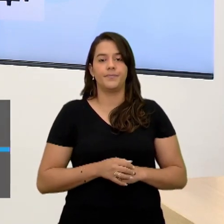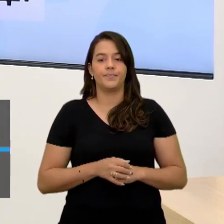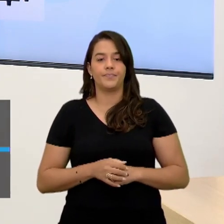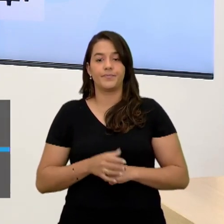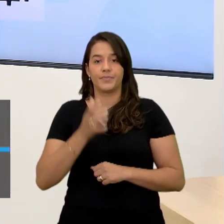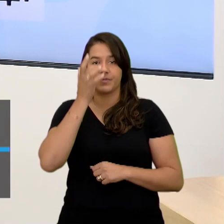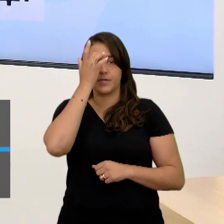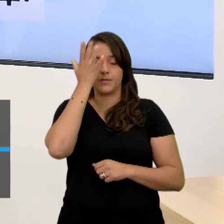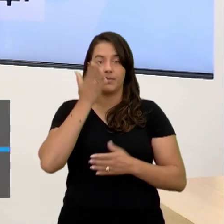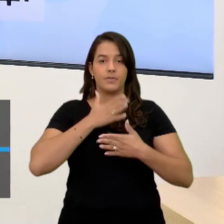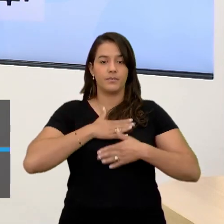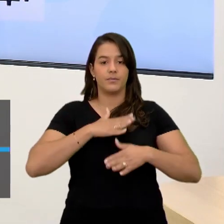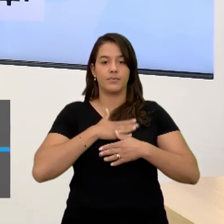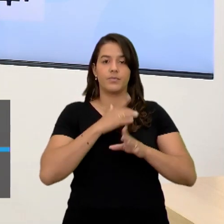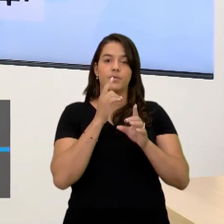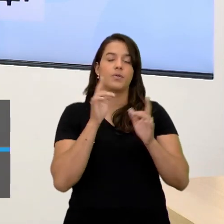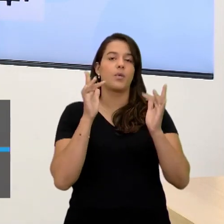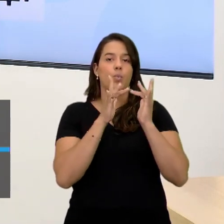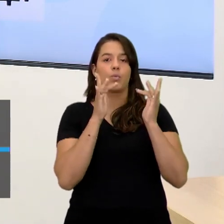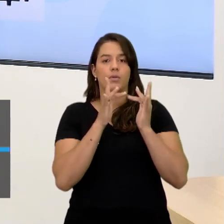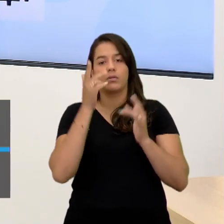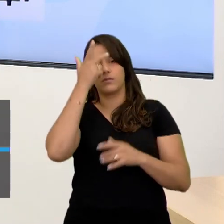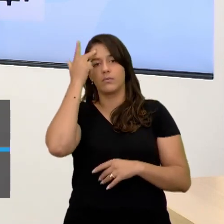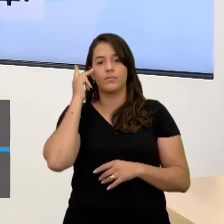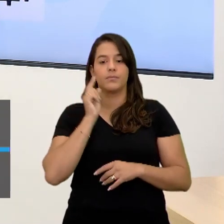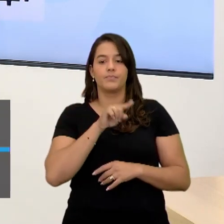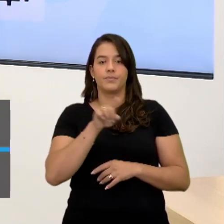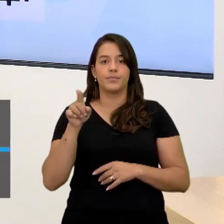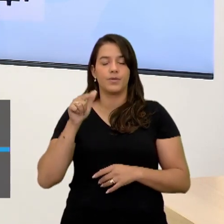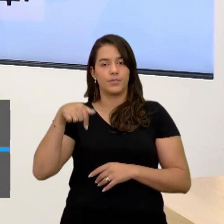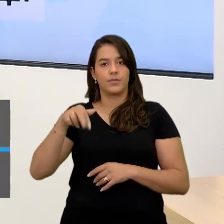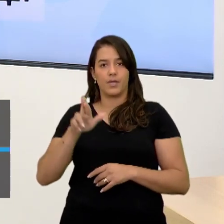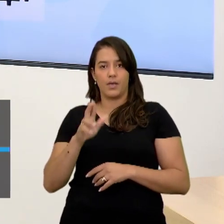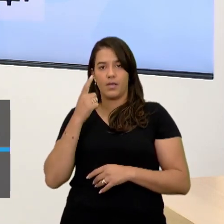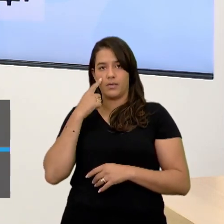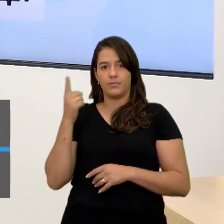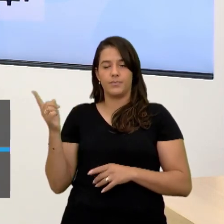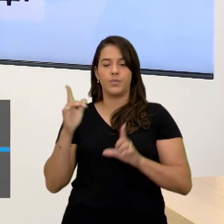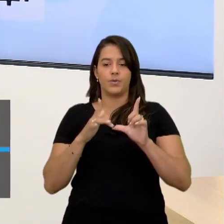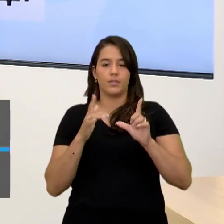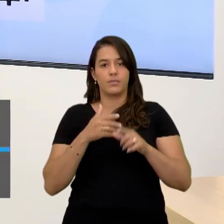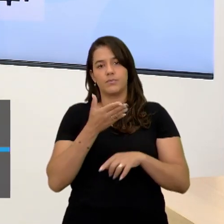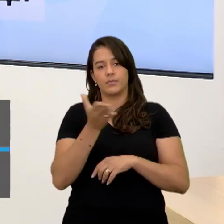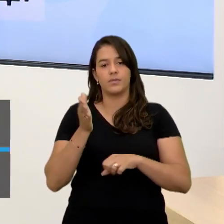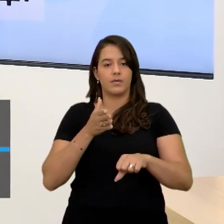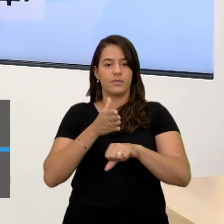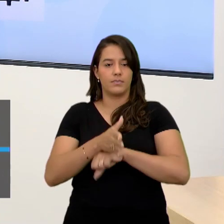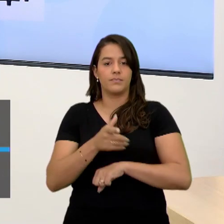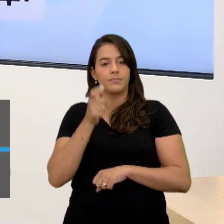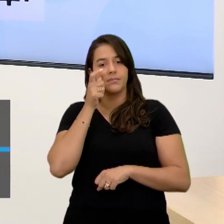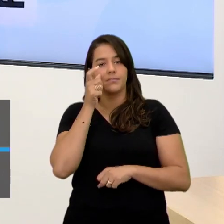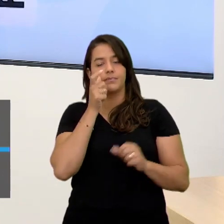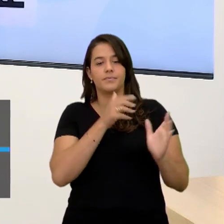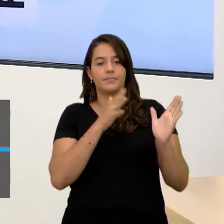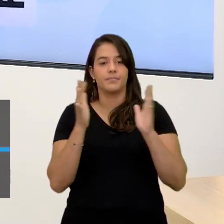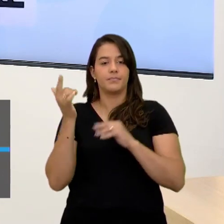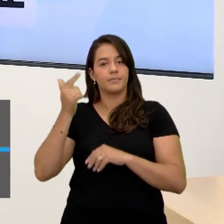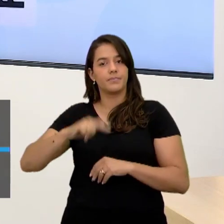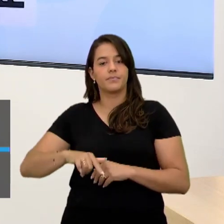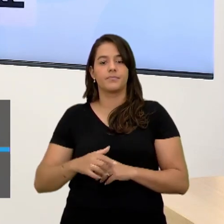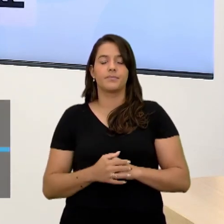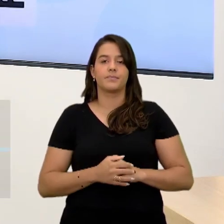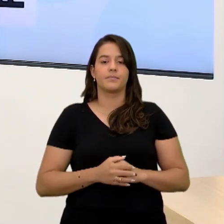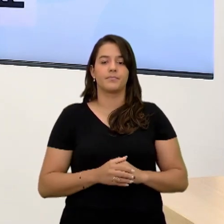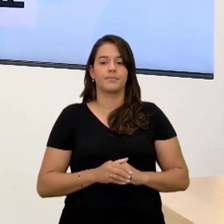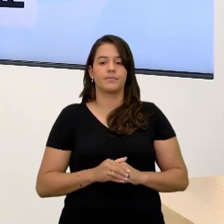de maneira mais tranquila em contato com as pessoas, certo? Tá aí o QR Code, você consegue ver direitinho, você consegue entrar. Mais um,